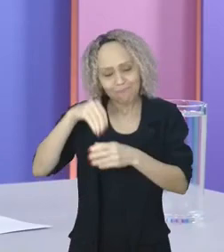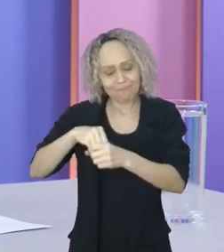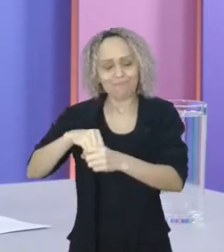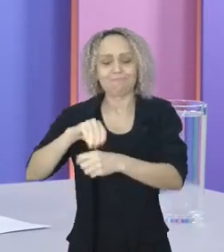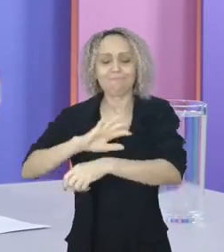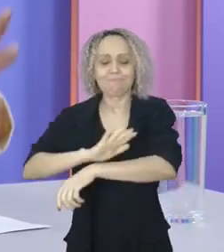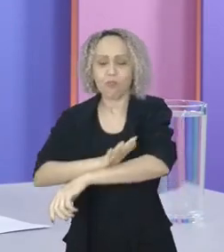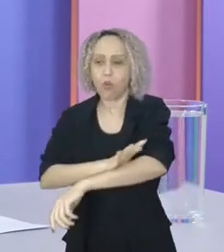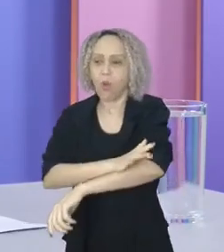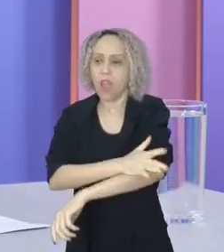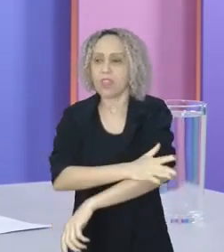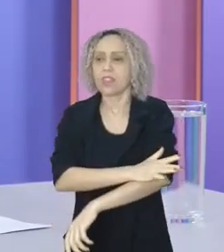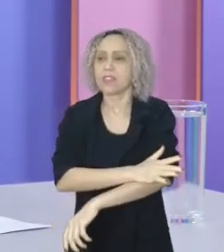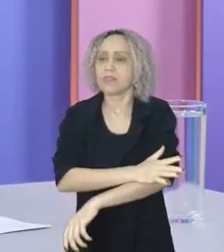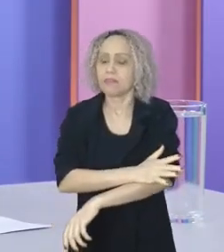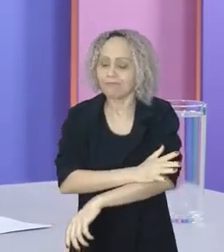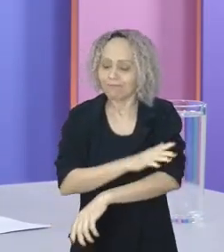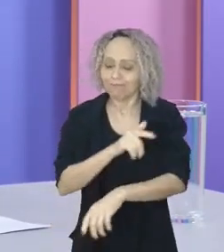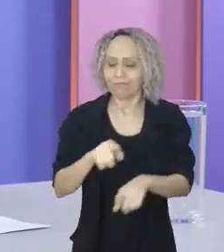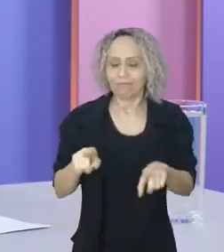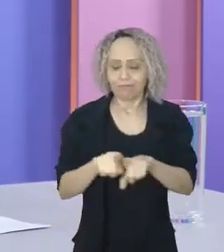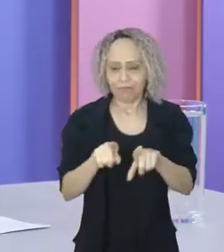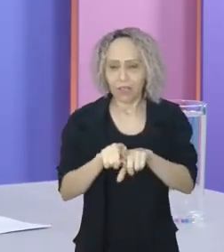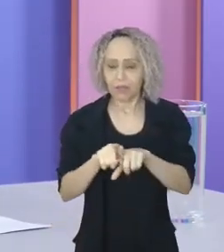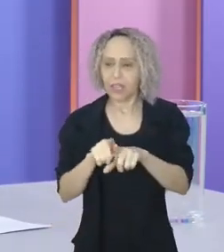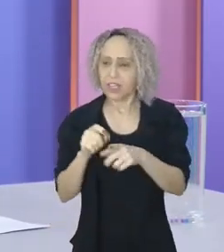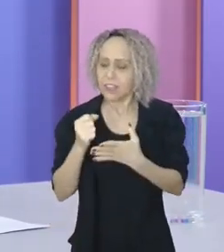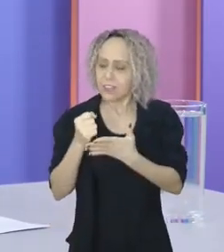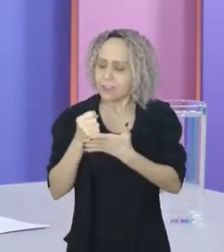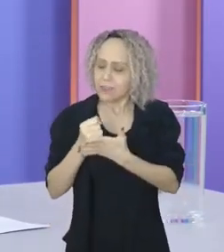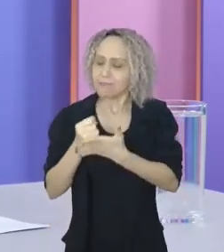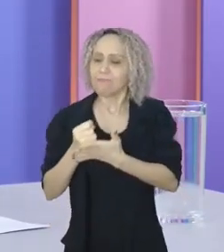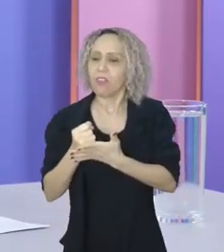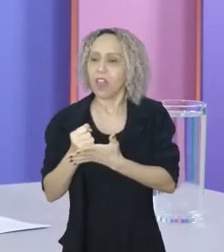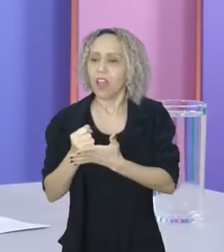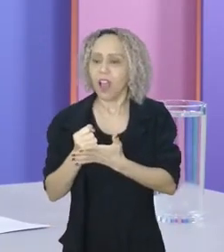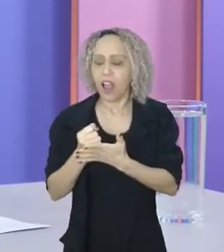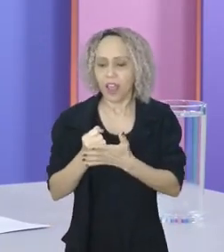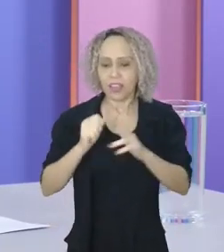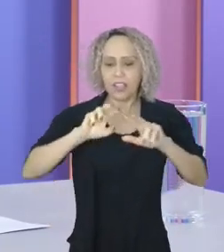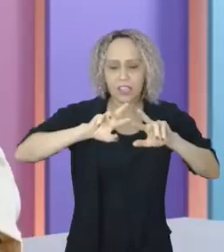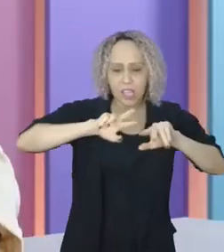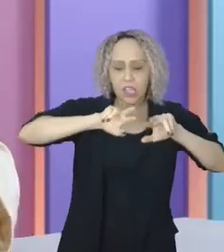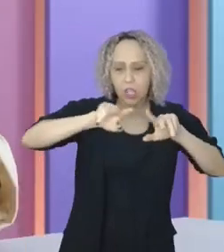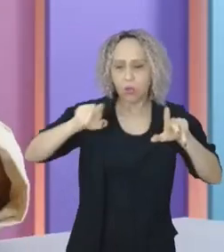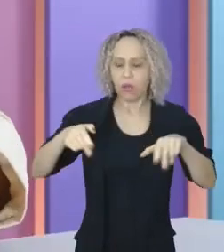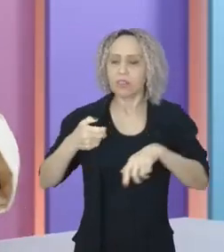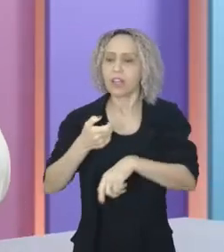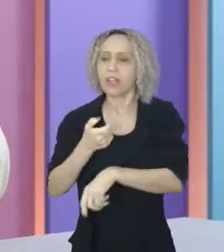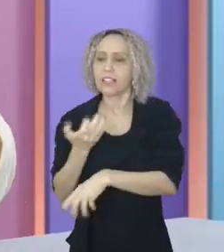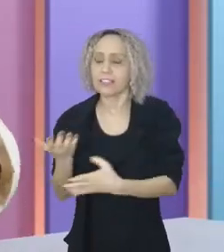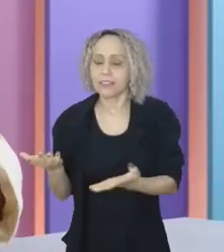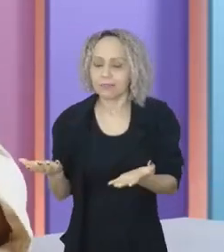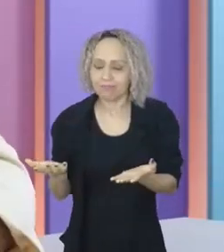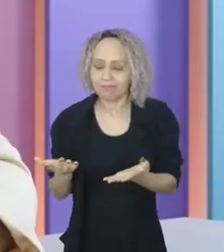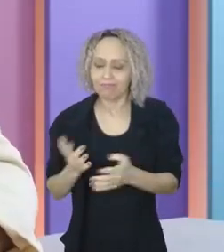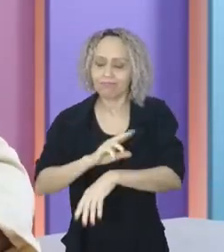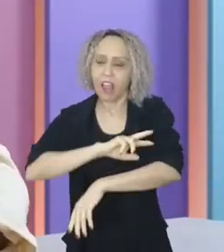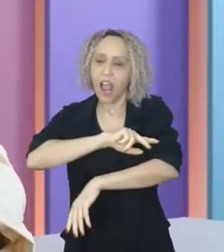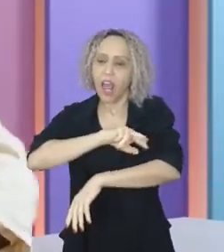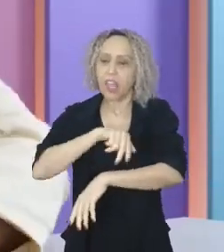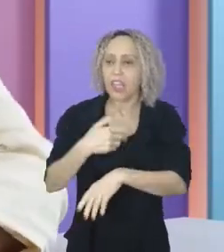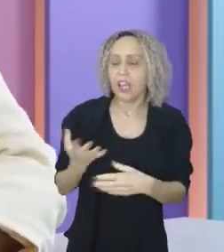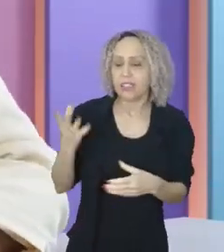também estruturante das desigualdades raciais e sociais no nosso país. Então, a partir dessas